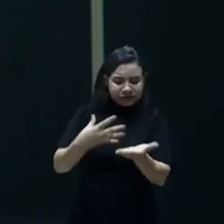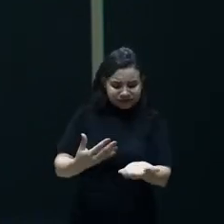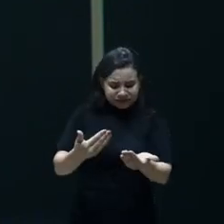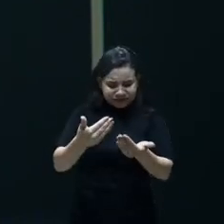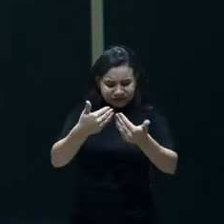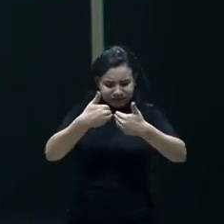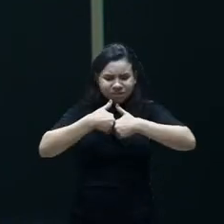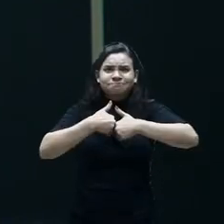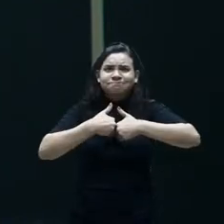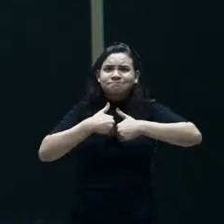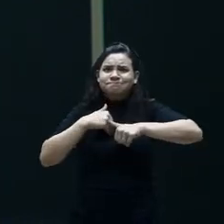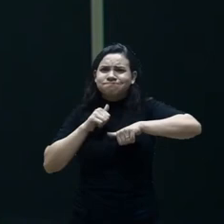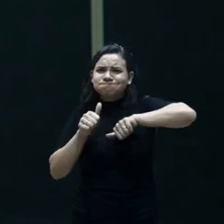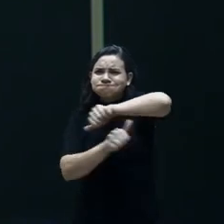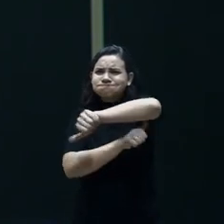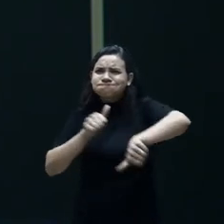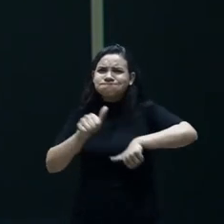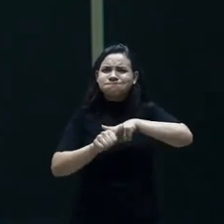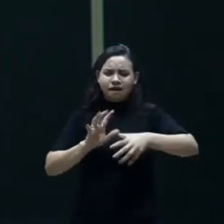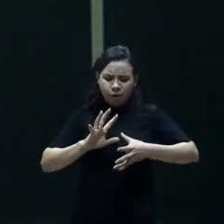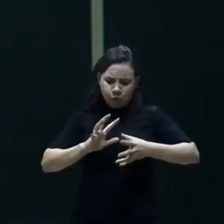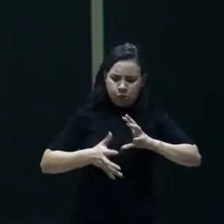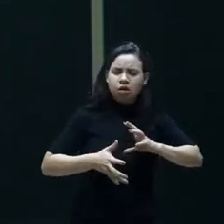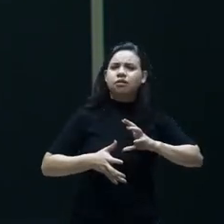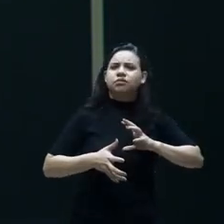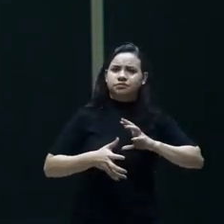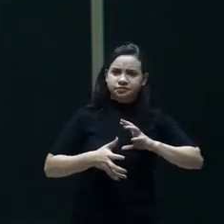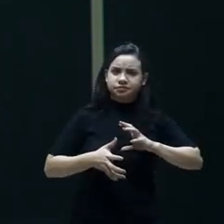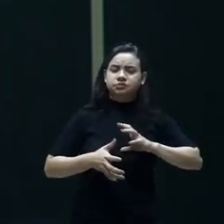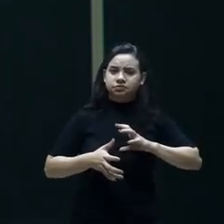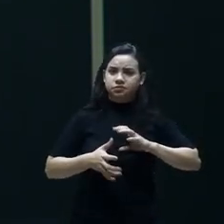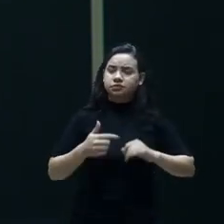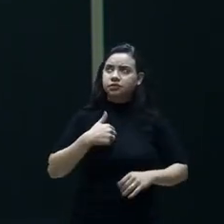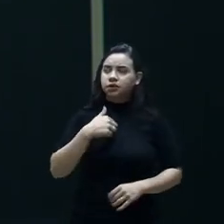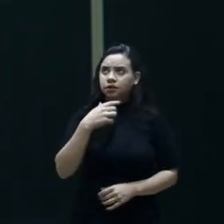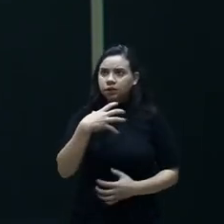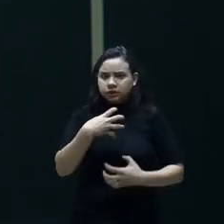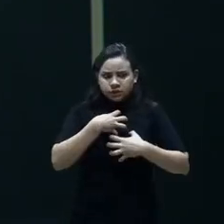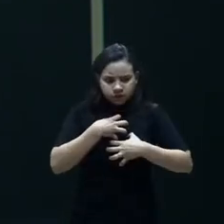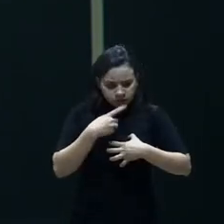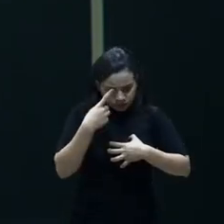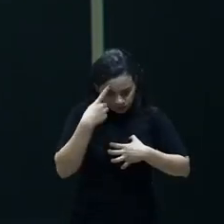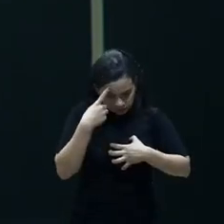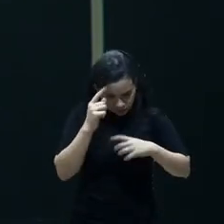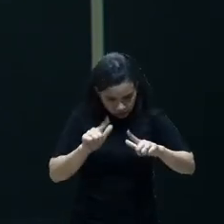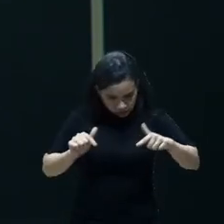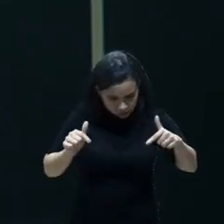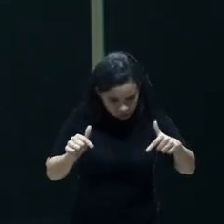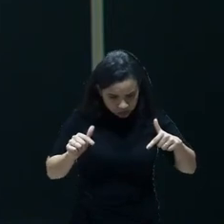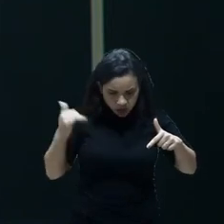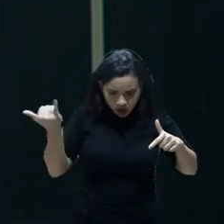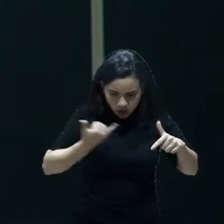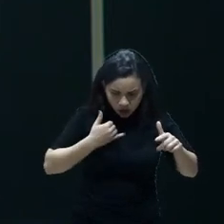É através da palavra que a gente lê, isso cai no coração, e quando eu vou tomar uma atitude, eu falo, peraí, a palavra de Deus não